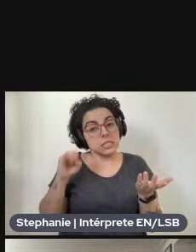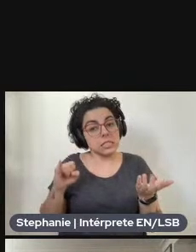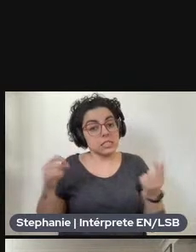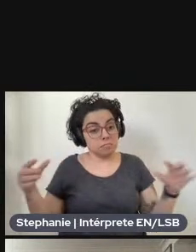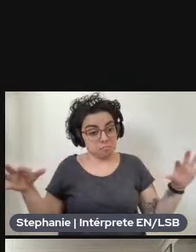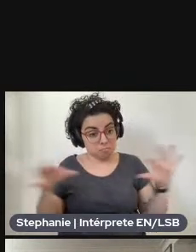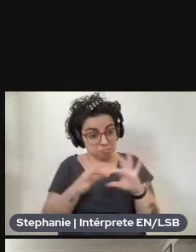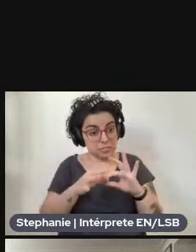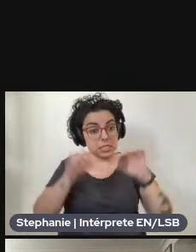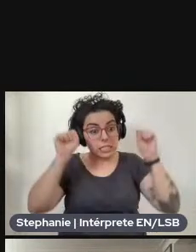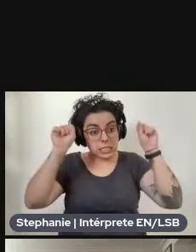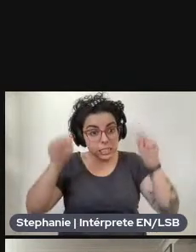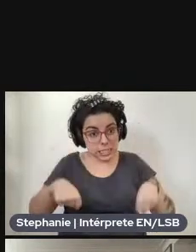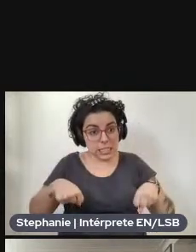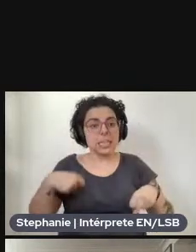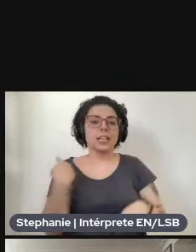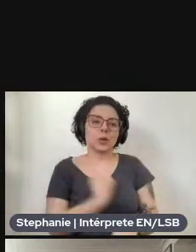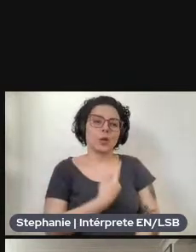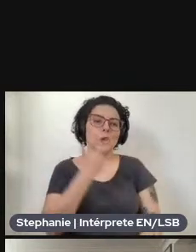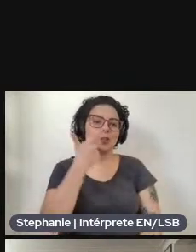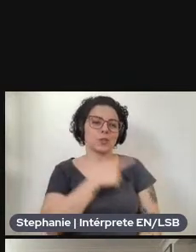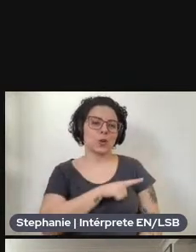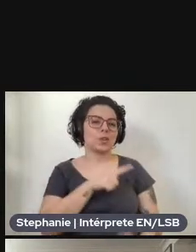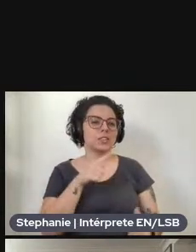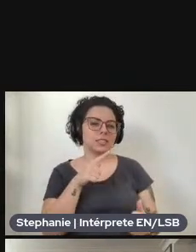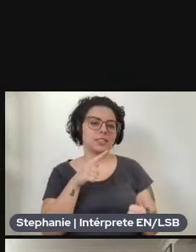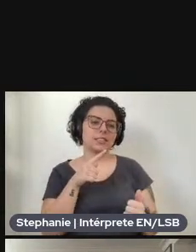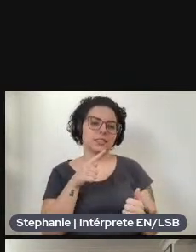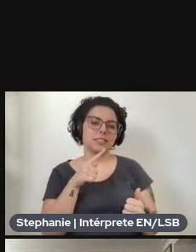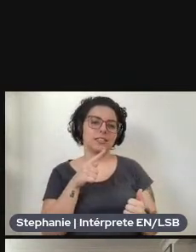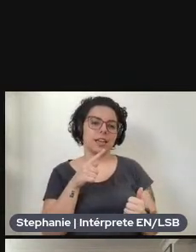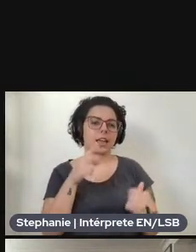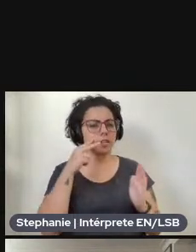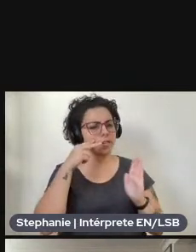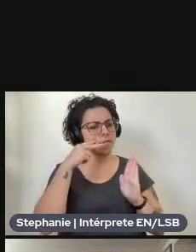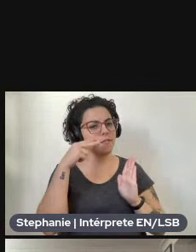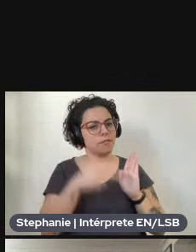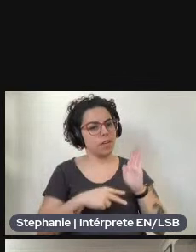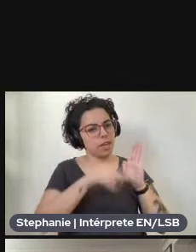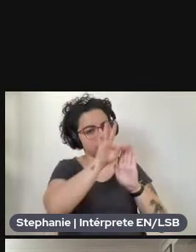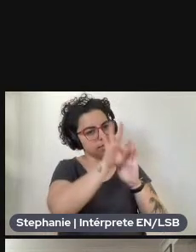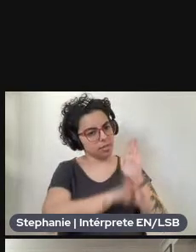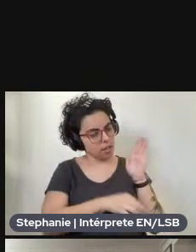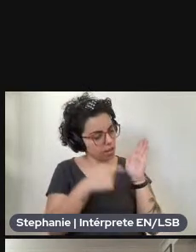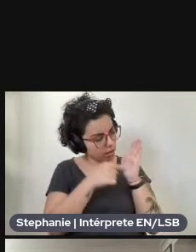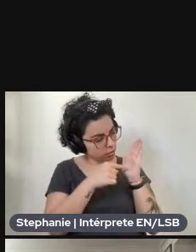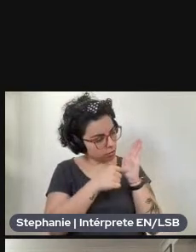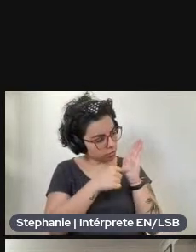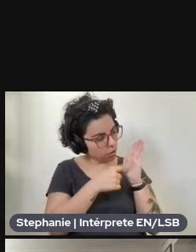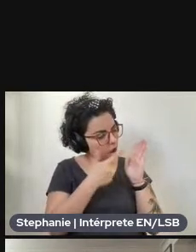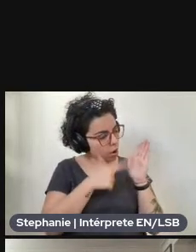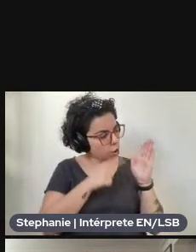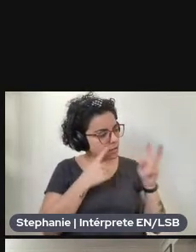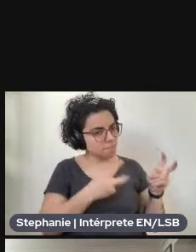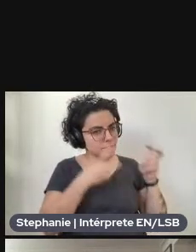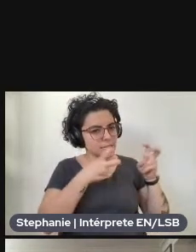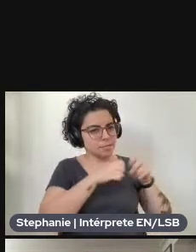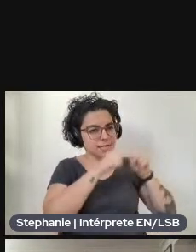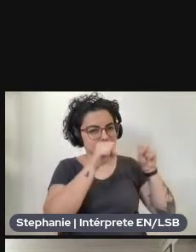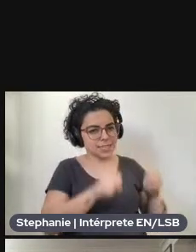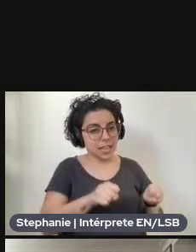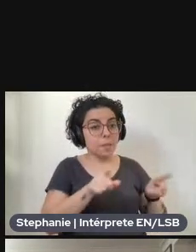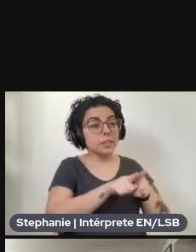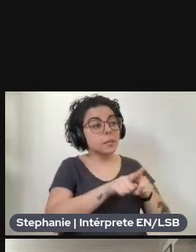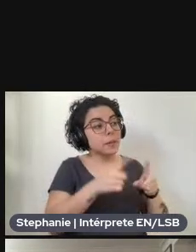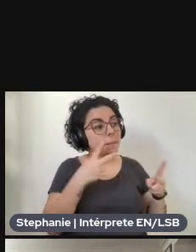rede do sistema que potencia isso em relação com outros sistemas. Ok?